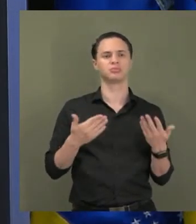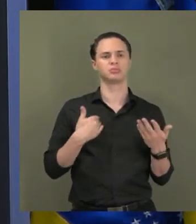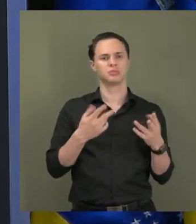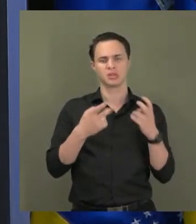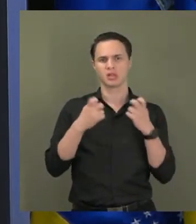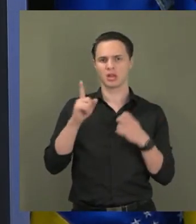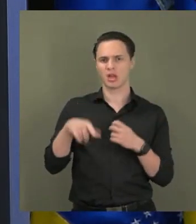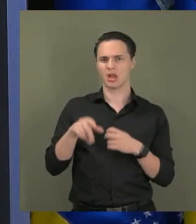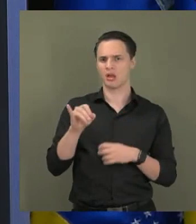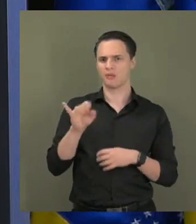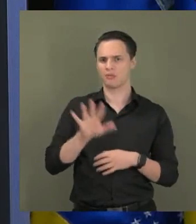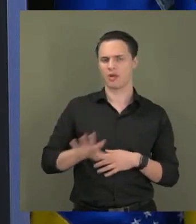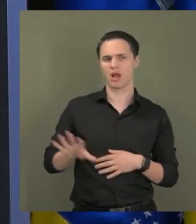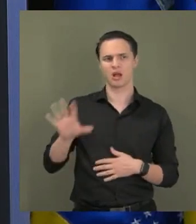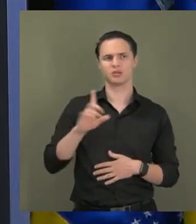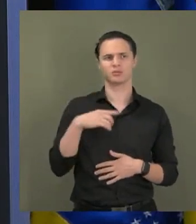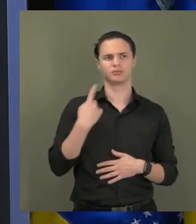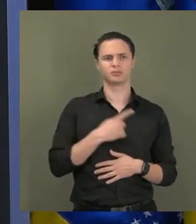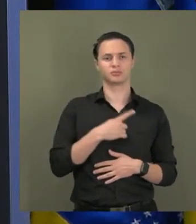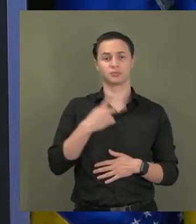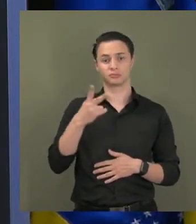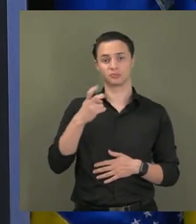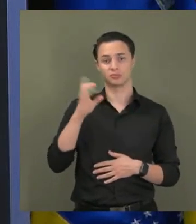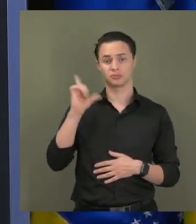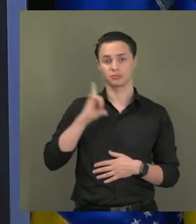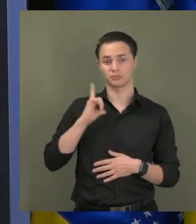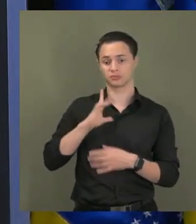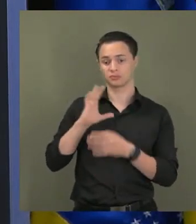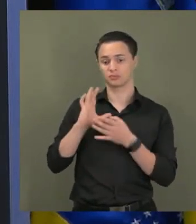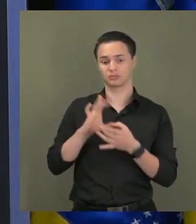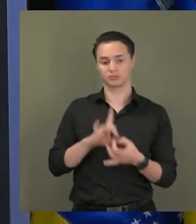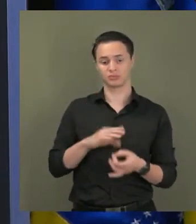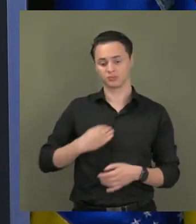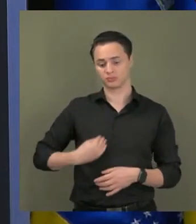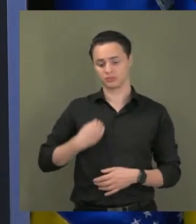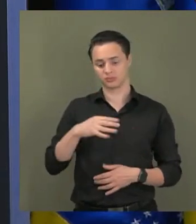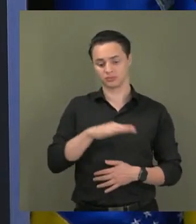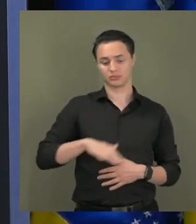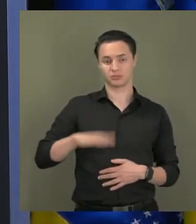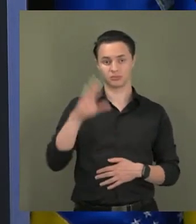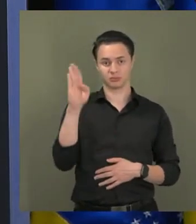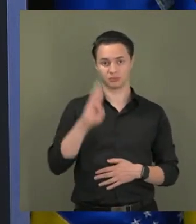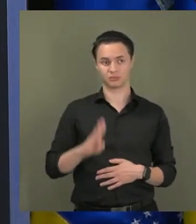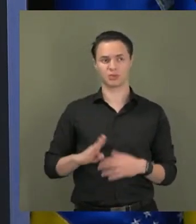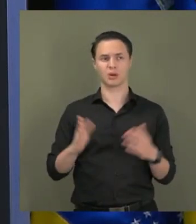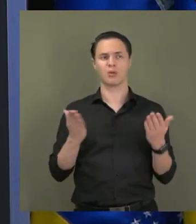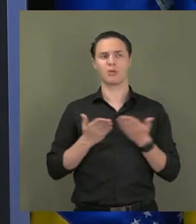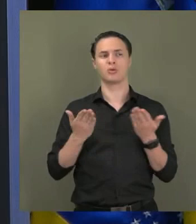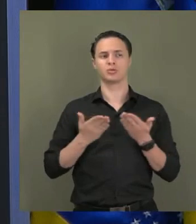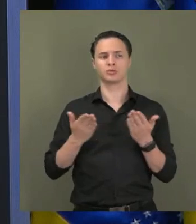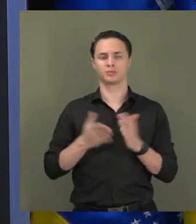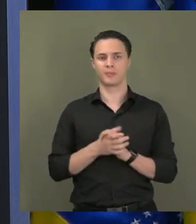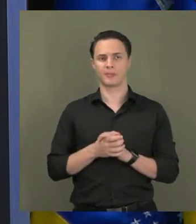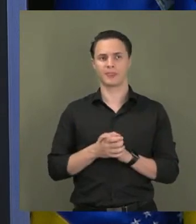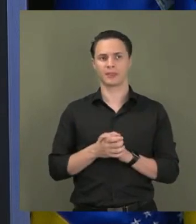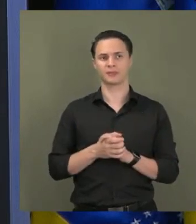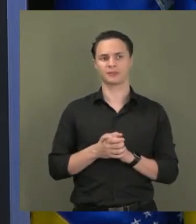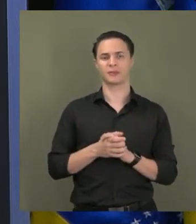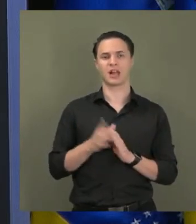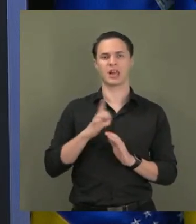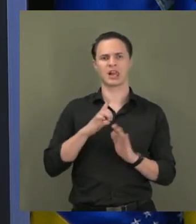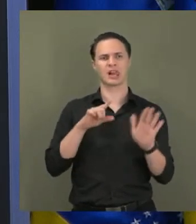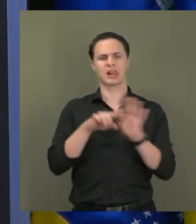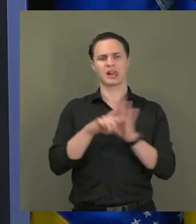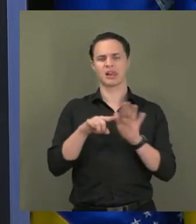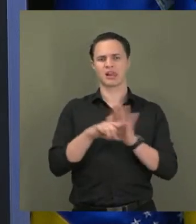as imagens e pelo contexto que a gente está vivendo no Brasil, né, e do inquérito do